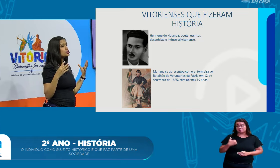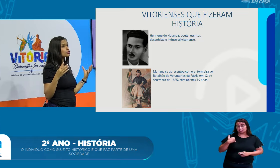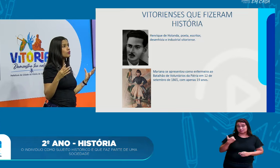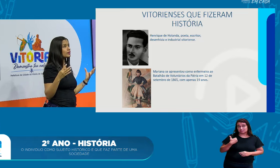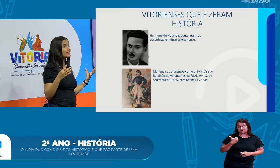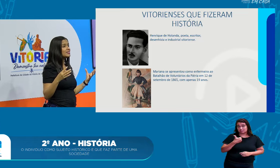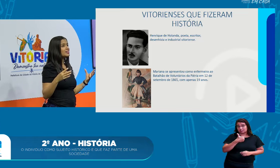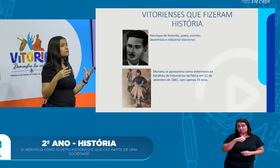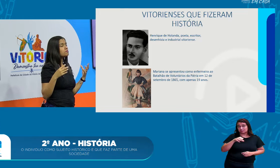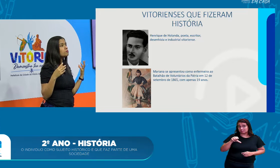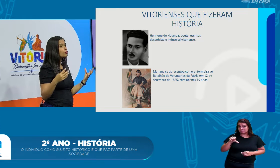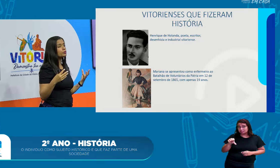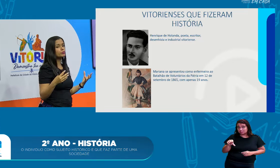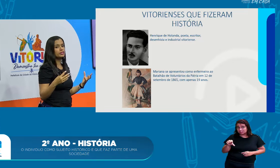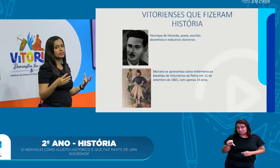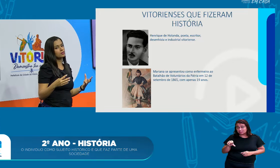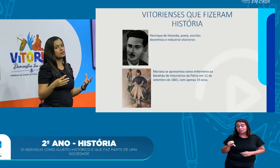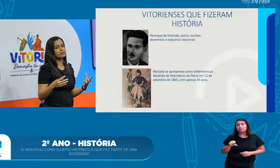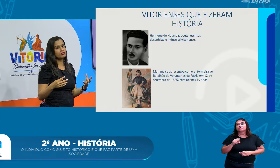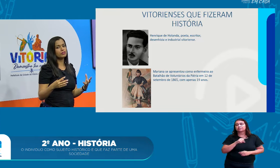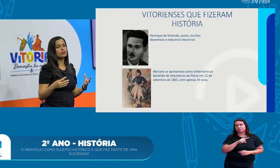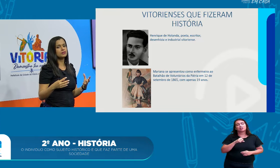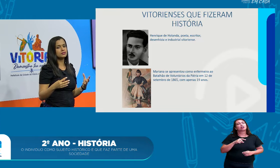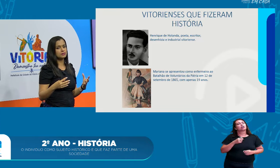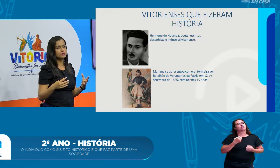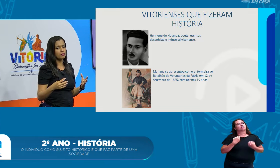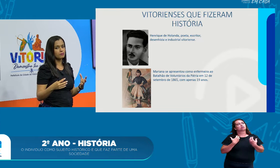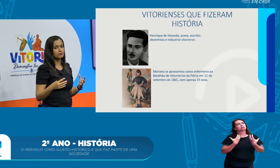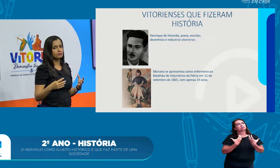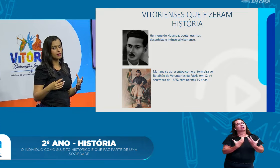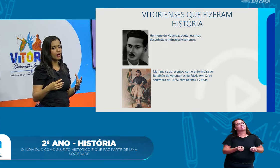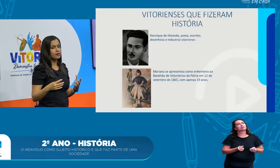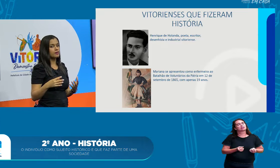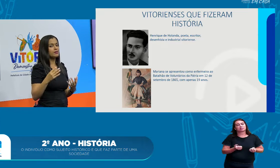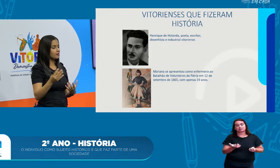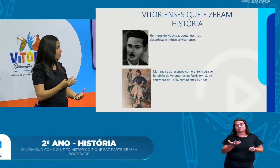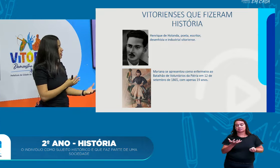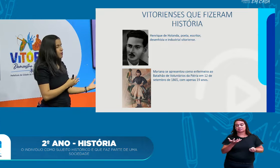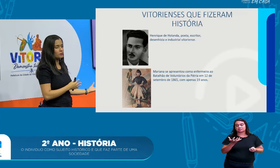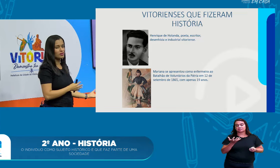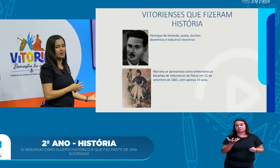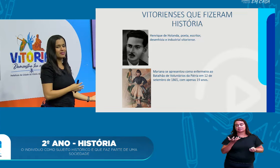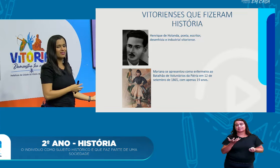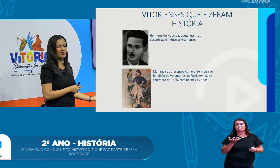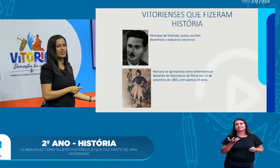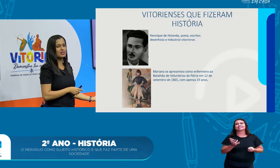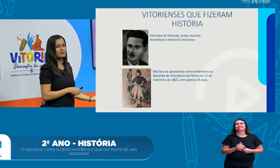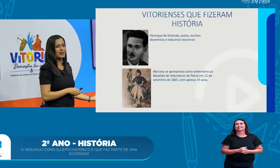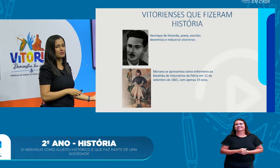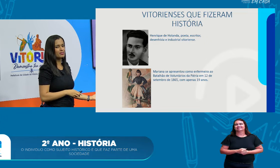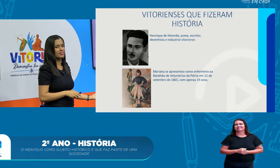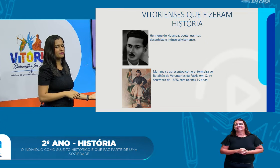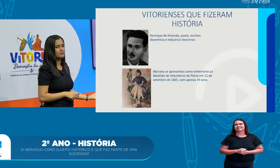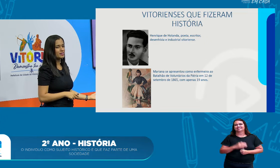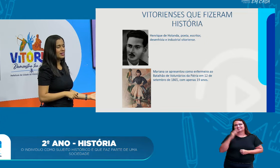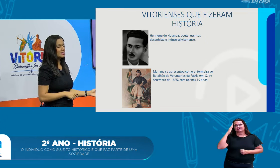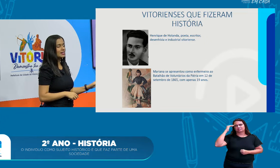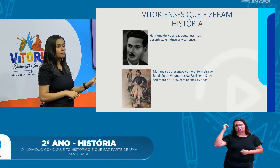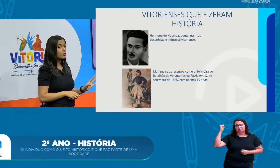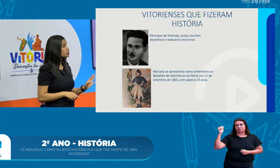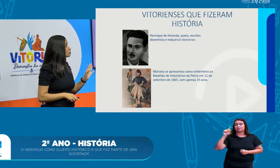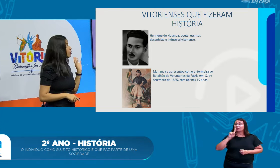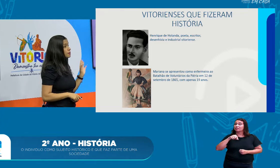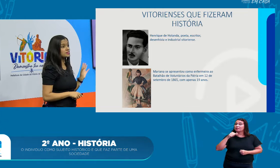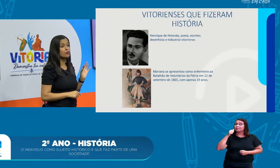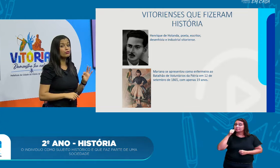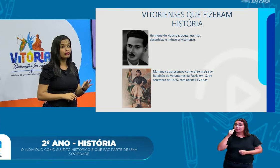uma história muito bonita dentro da nossa Vitória de Santo Antão, tá? E é uma mulher. Olha que maravilha. Daqui a